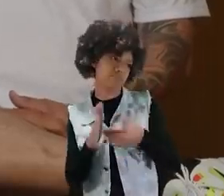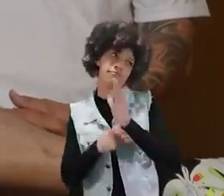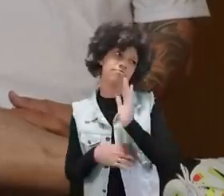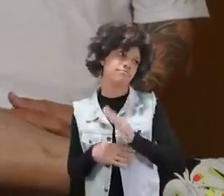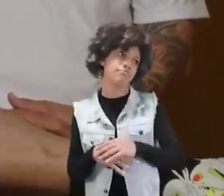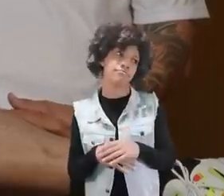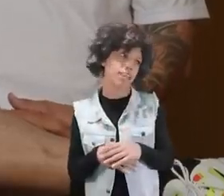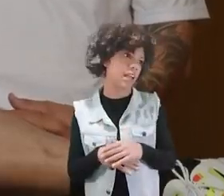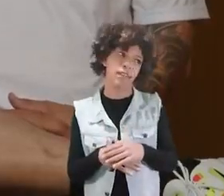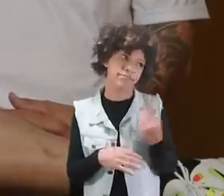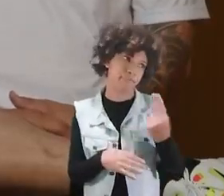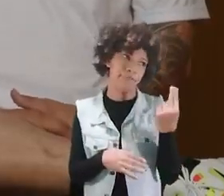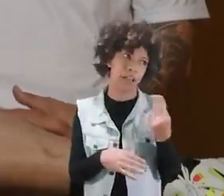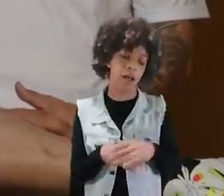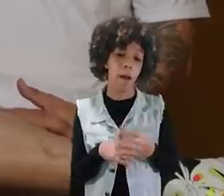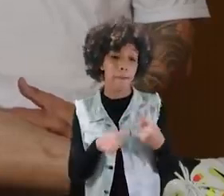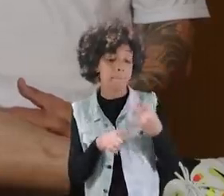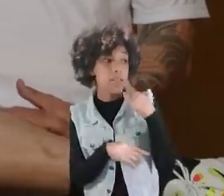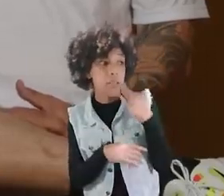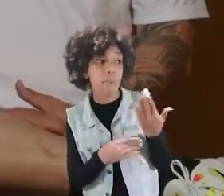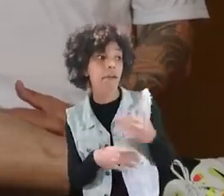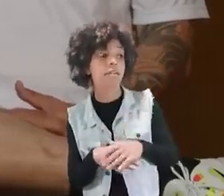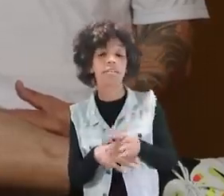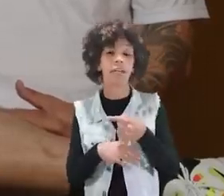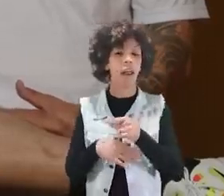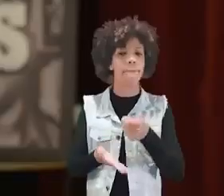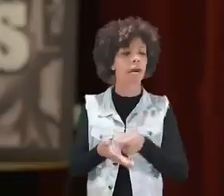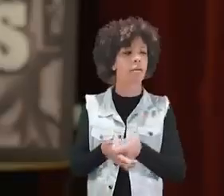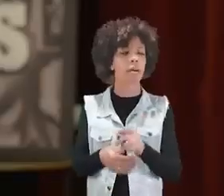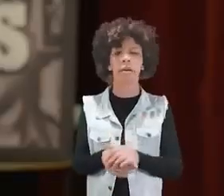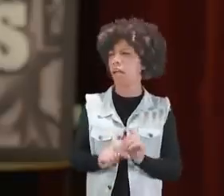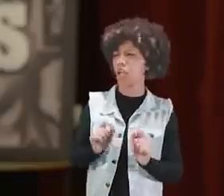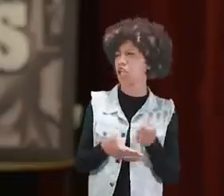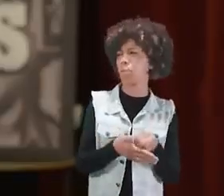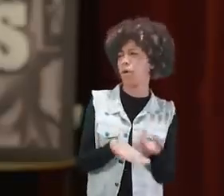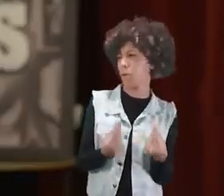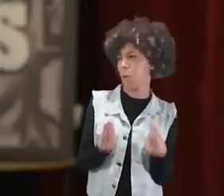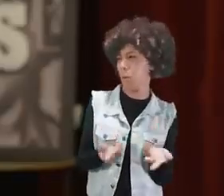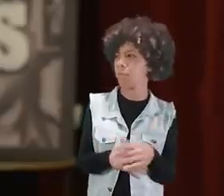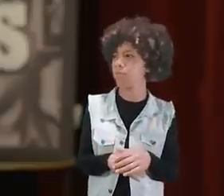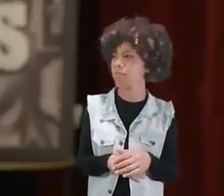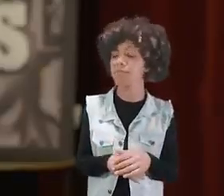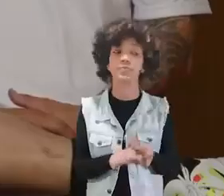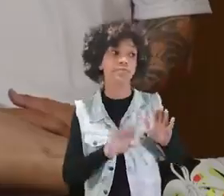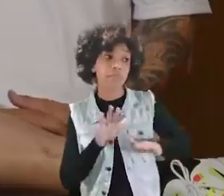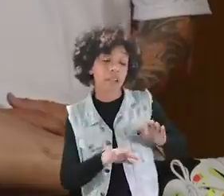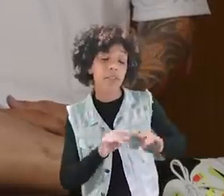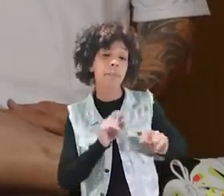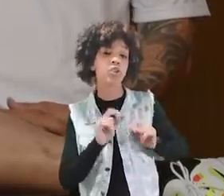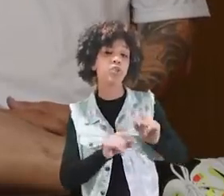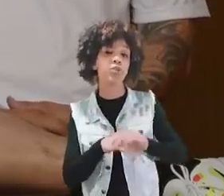Martins é jogador cara Os caras chegaram no bombetinha você sabia que os cara isso ia lá pra cobrar mano e que tipo de cobrança vocês fala como é que é a cobrança de um time